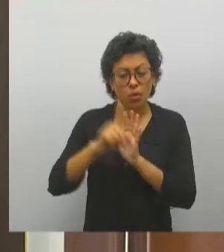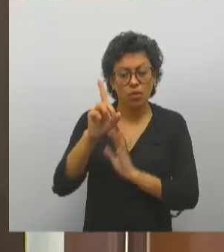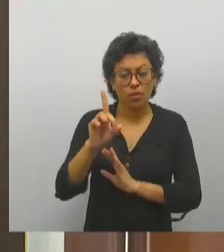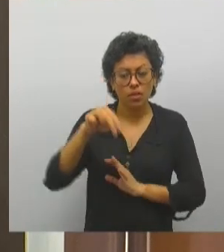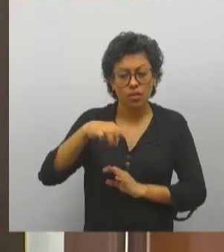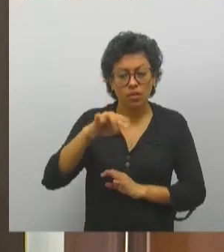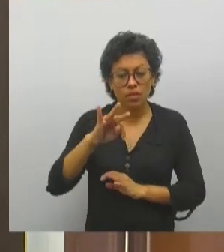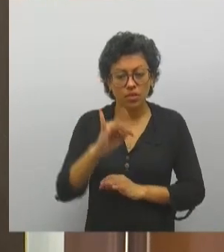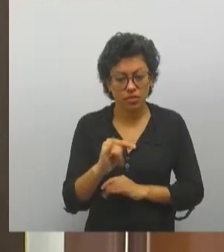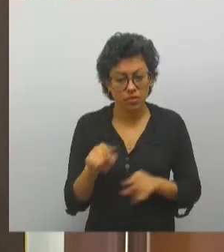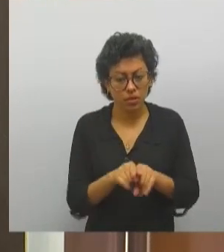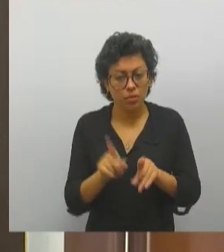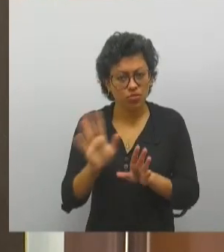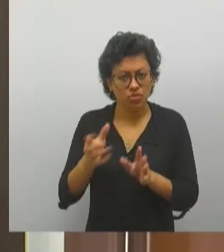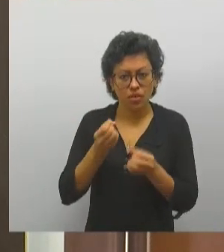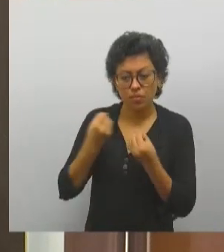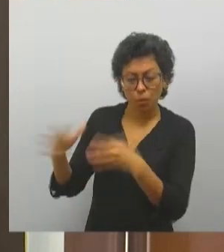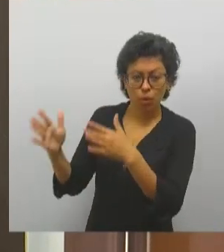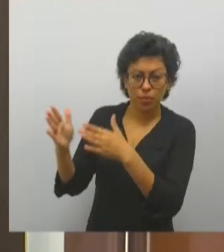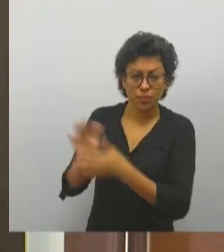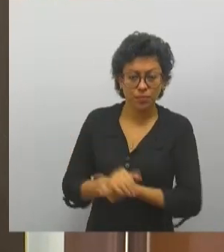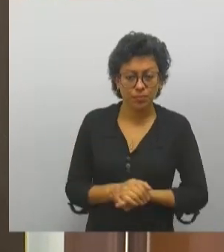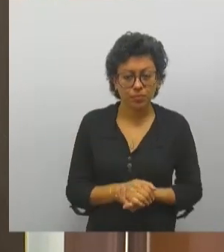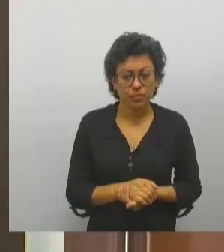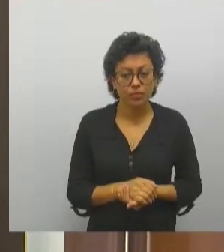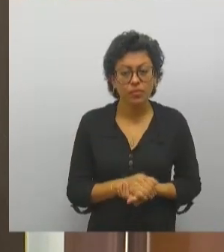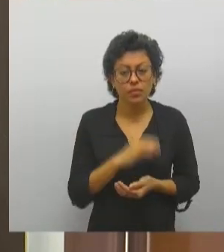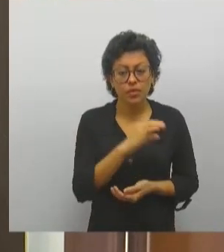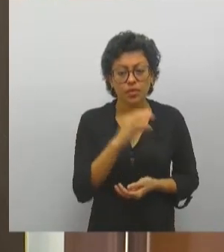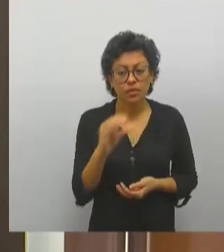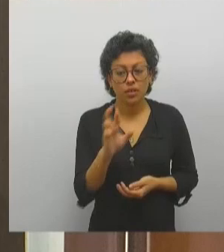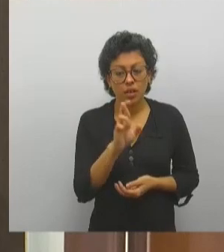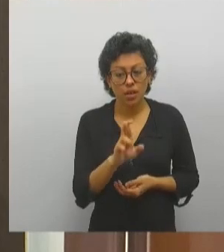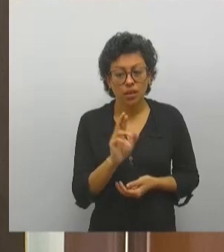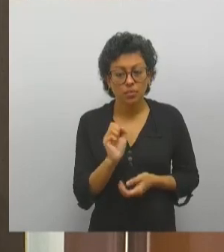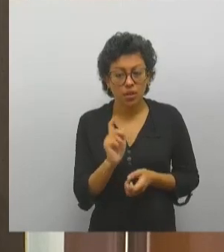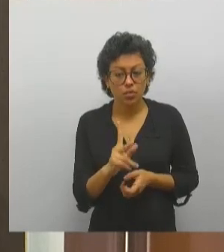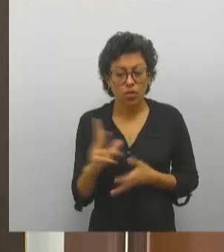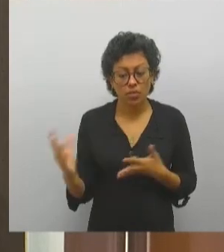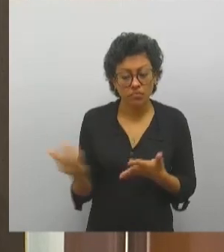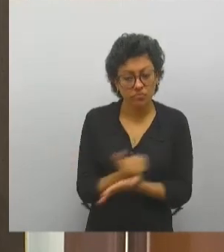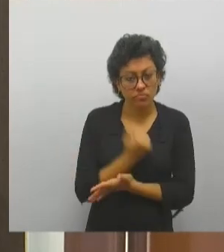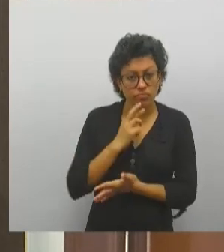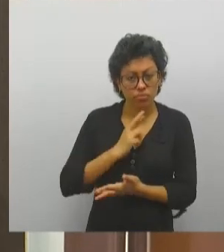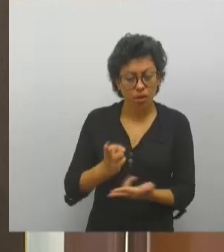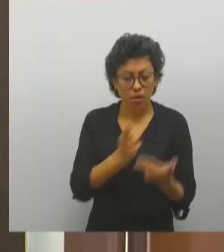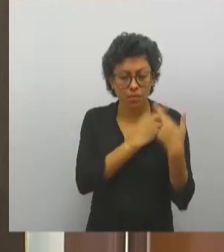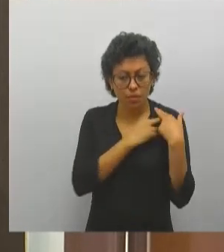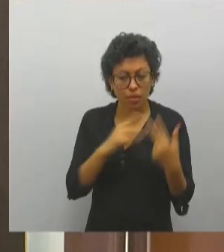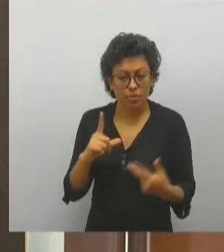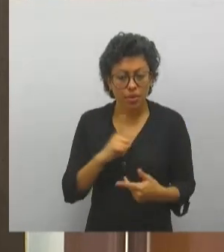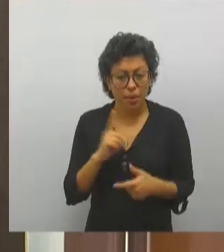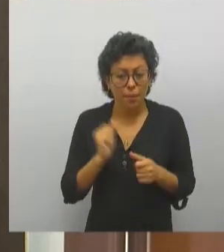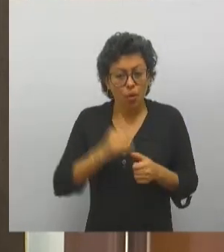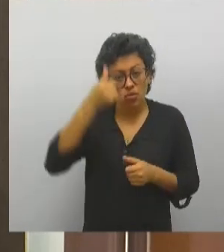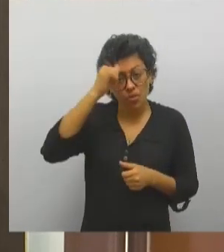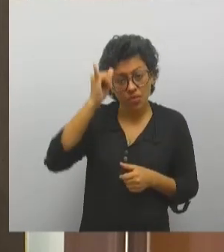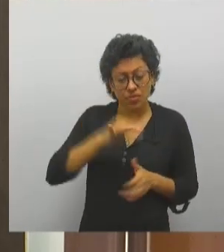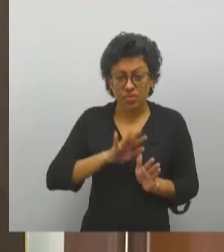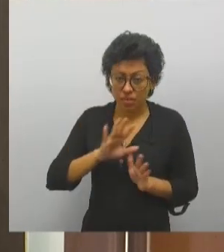essa desgraça que, graças a Deus, já foi embora daí. Que a CCR, com todos os defeitos, assumiu. Mas tem coisas que podem ser